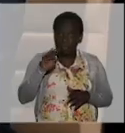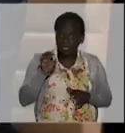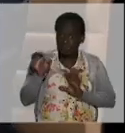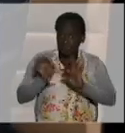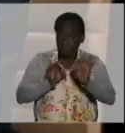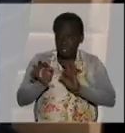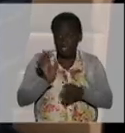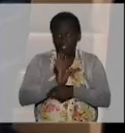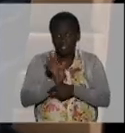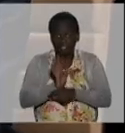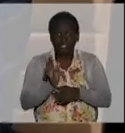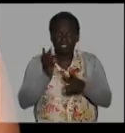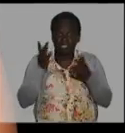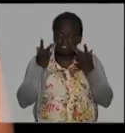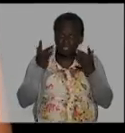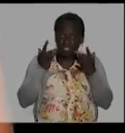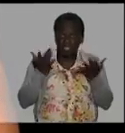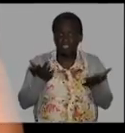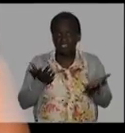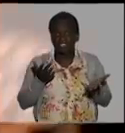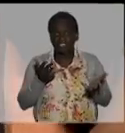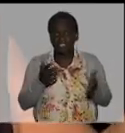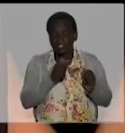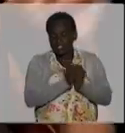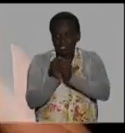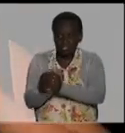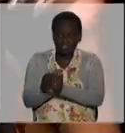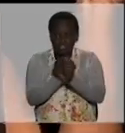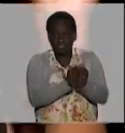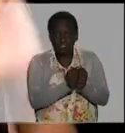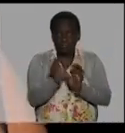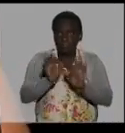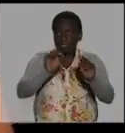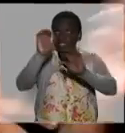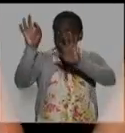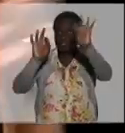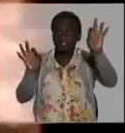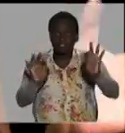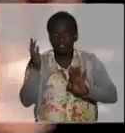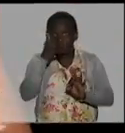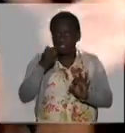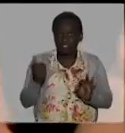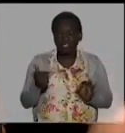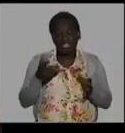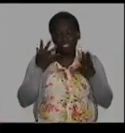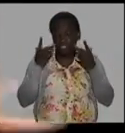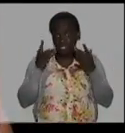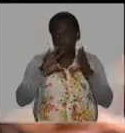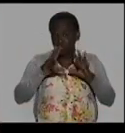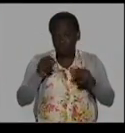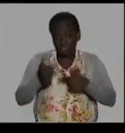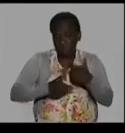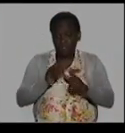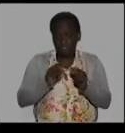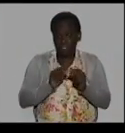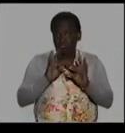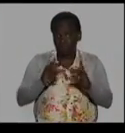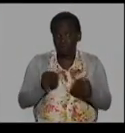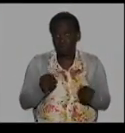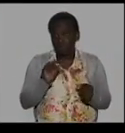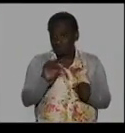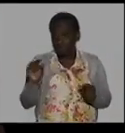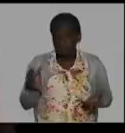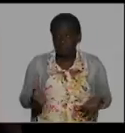mãe produtora, né? Minha mãe produzindo, né, fazendo cenografia, né, aquela coisa, teatro, né, todo mundo faz tudo